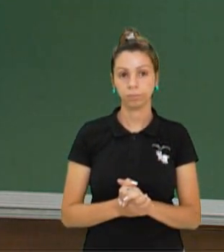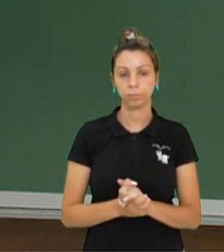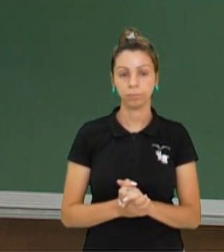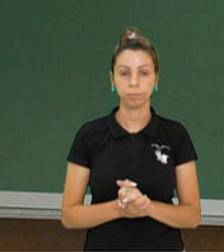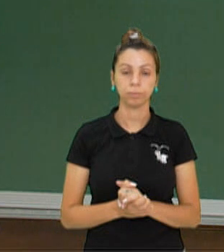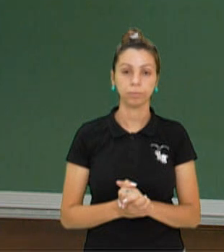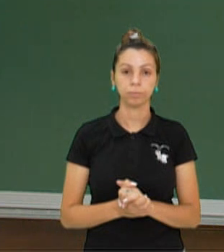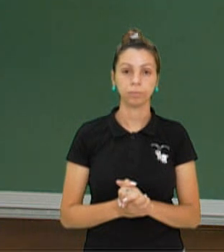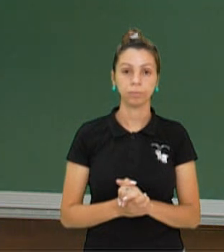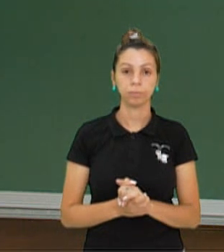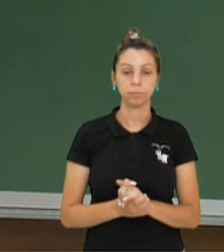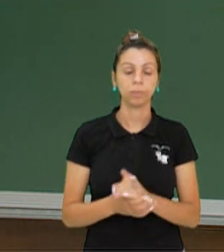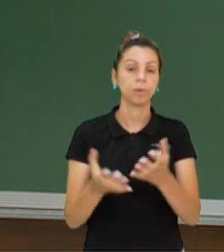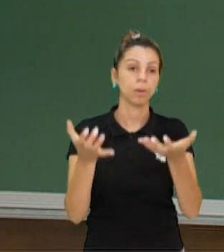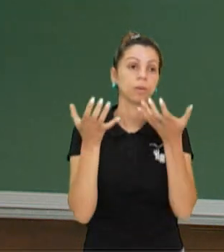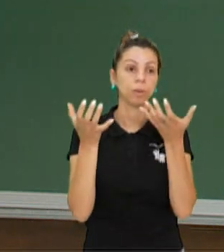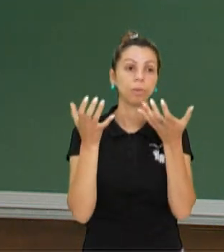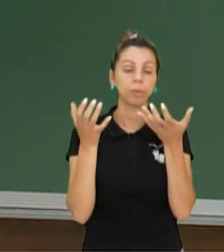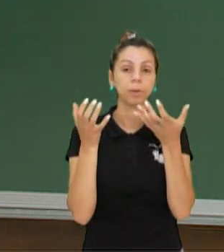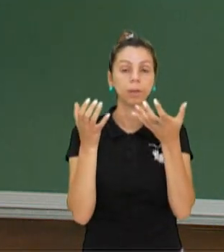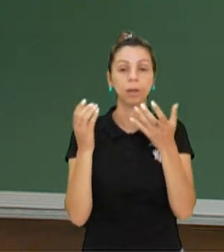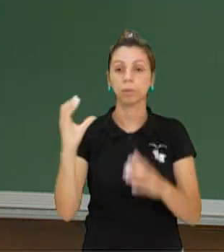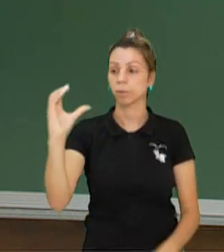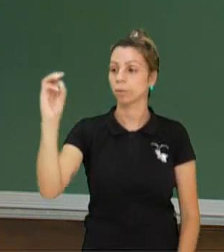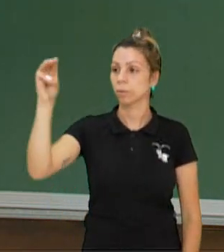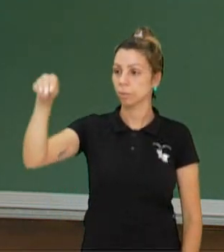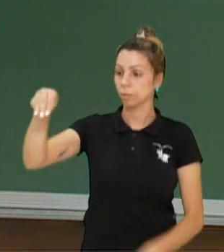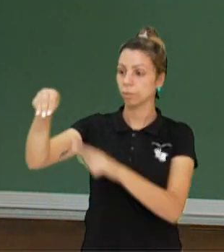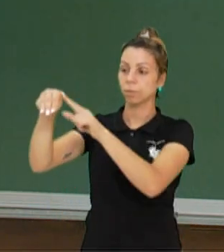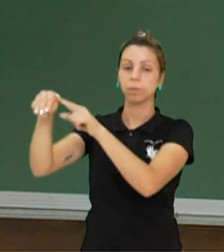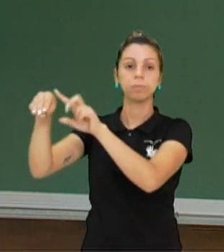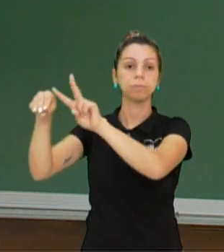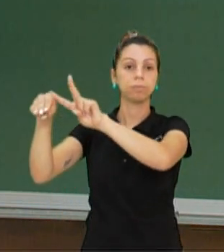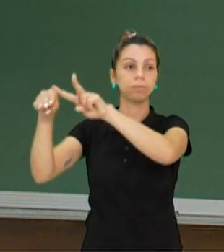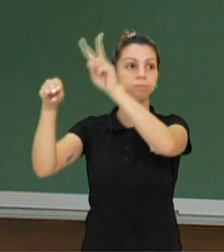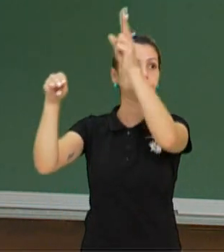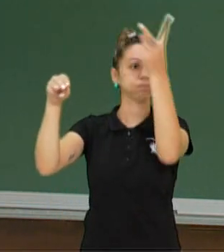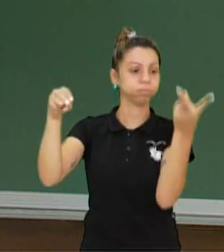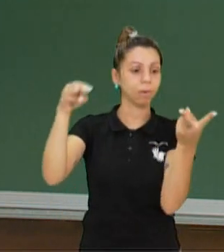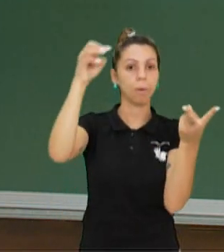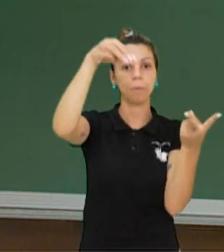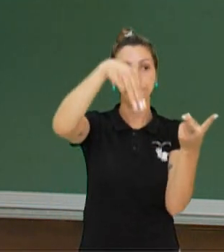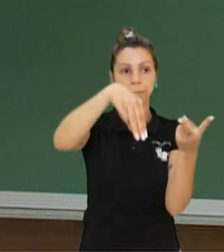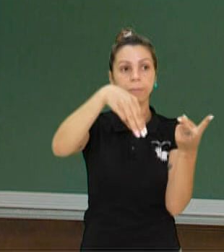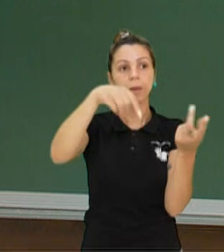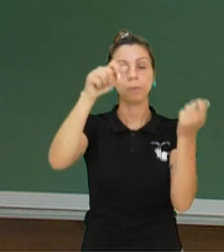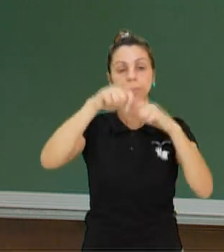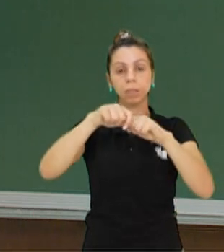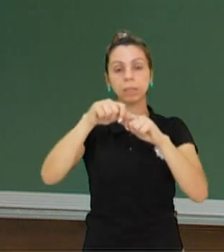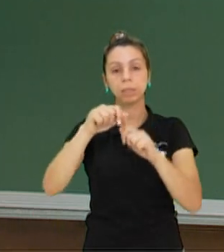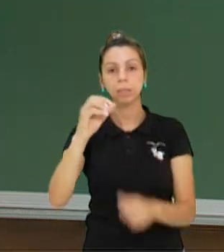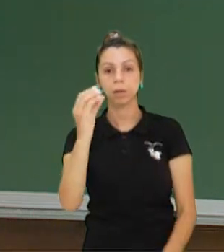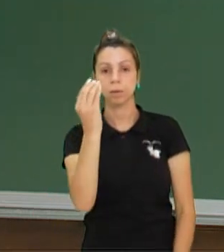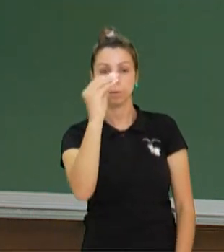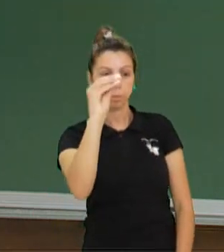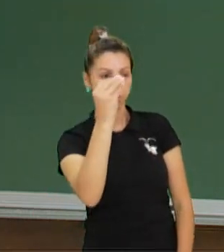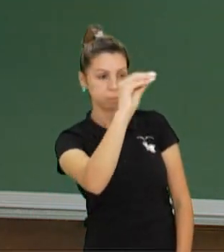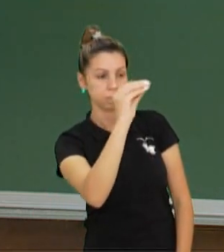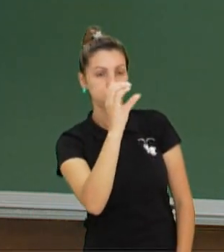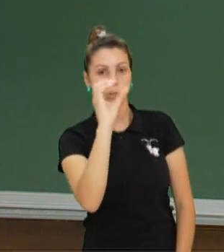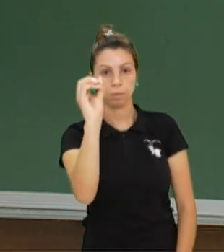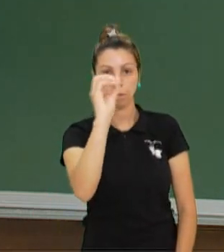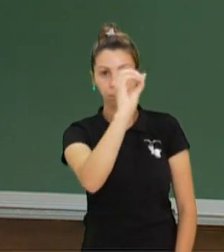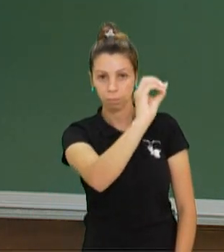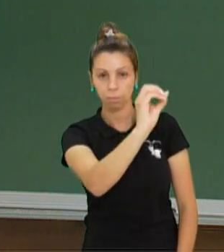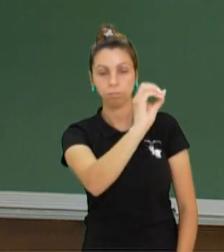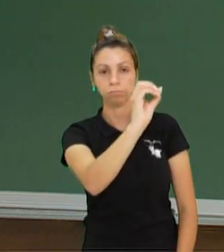aqui, se eu quero essa unidade que está em centímetros, eu quero ela em metros, então eu vou completar com zeros até a minha tabelinha aqui, né, até